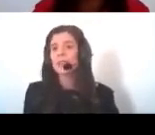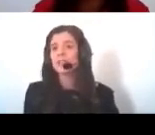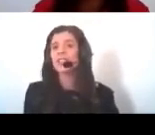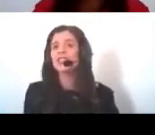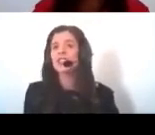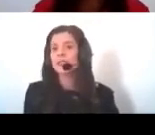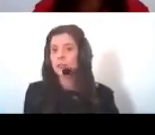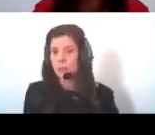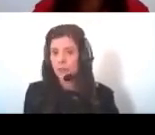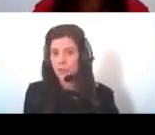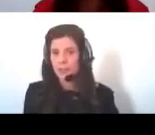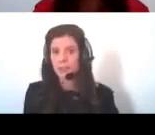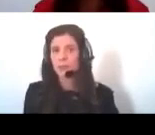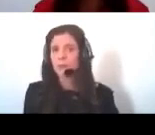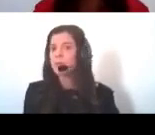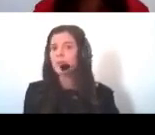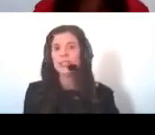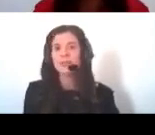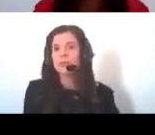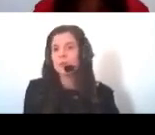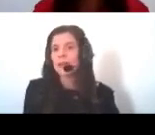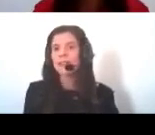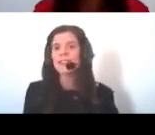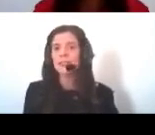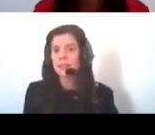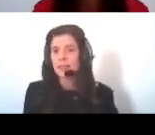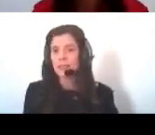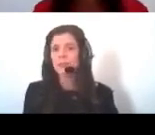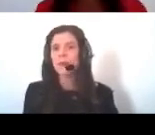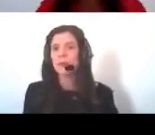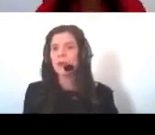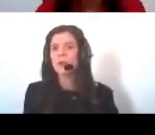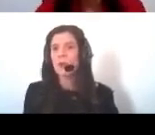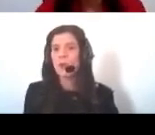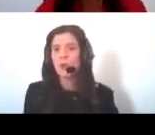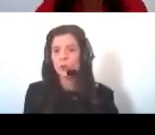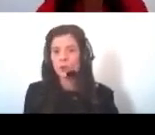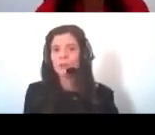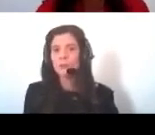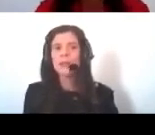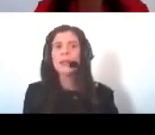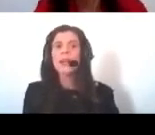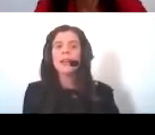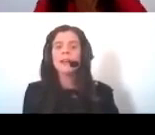cargo que é de indicação do prefeito, portanto, não há necessidade de prestar uma prova, um concurso.